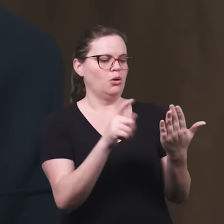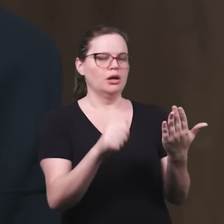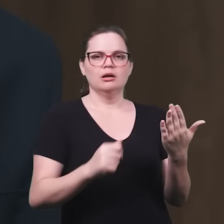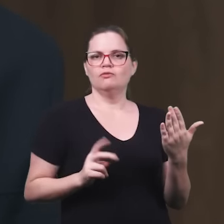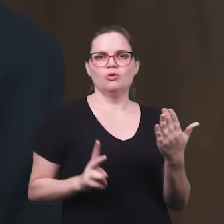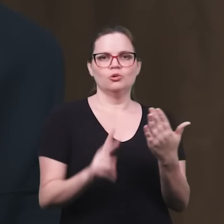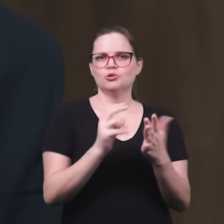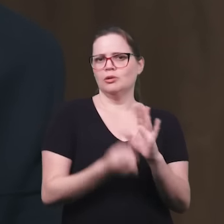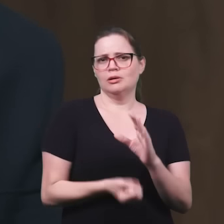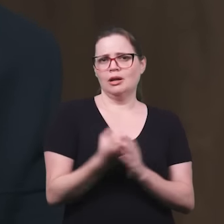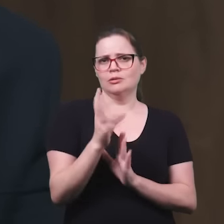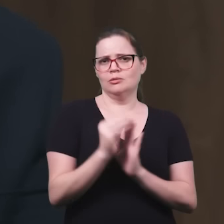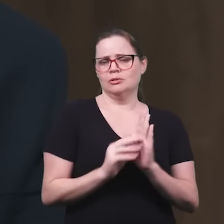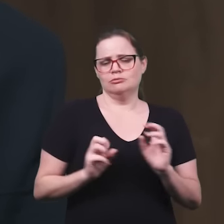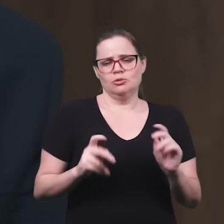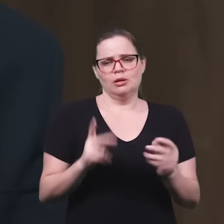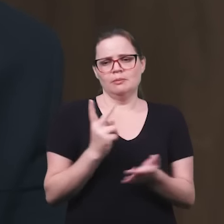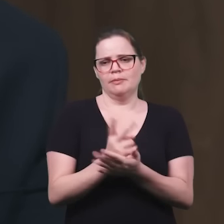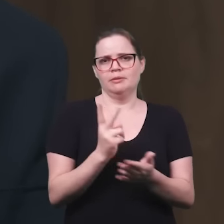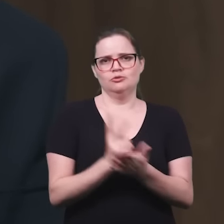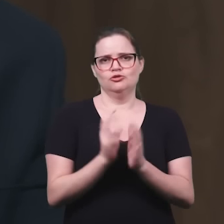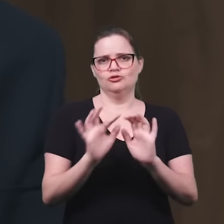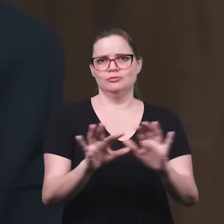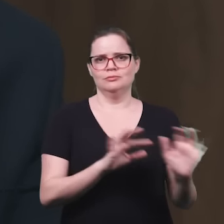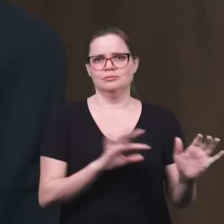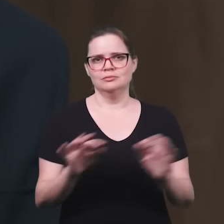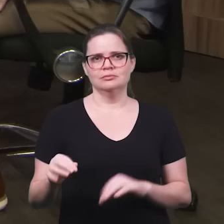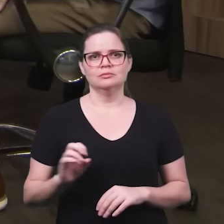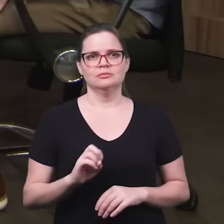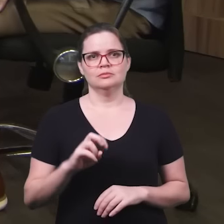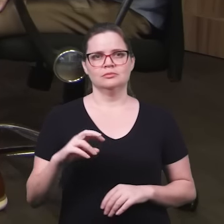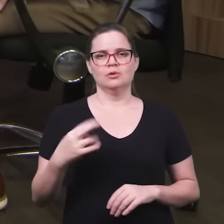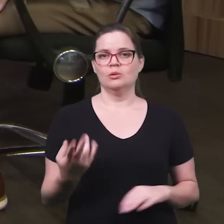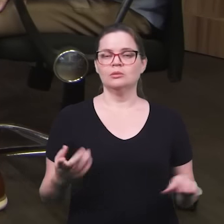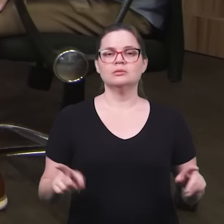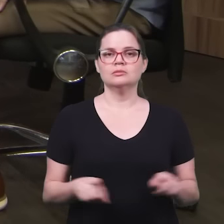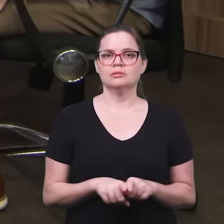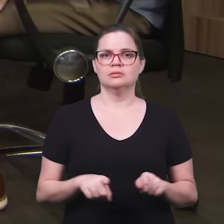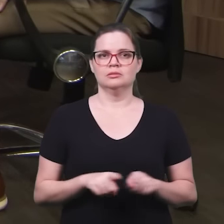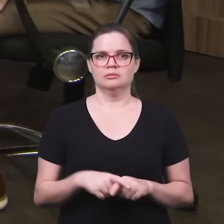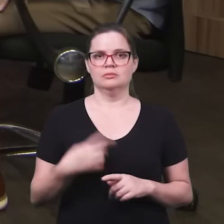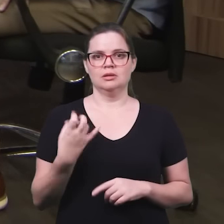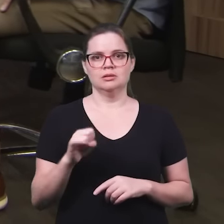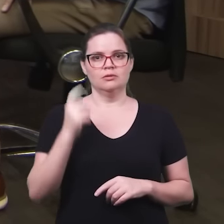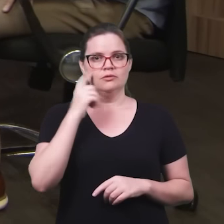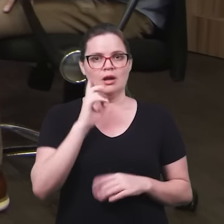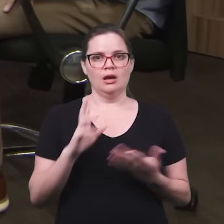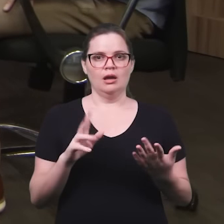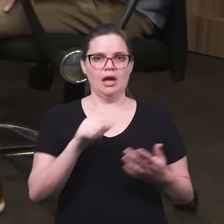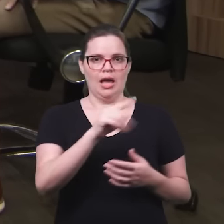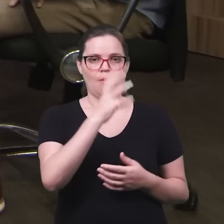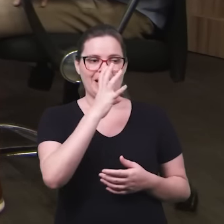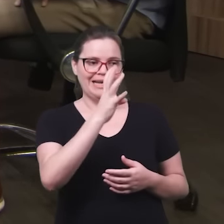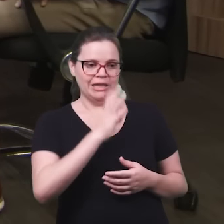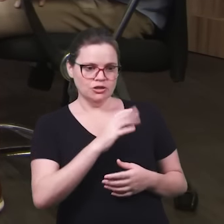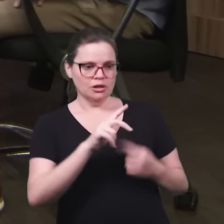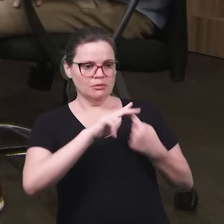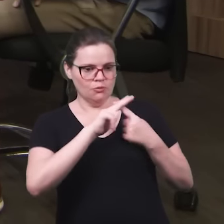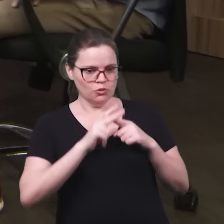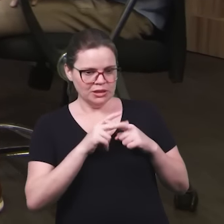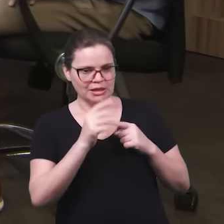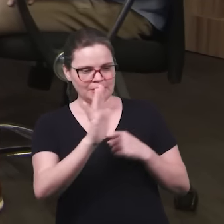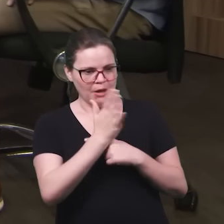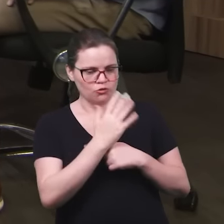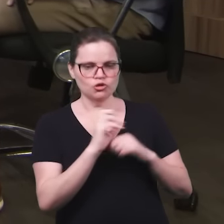frente, vou produzir conteúdo do mesmo jeito, não vou parar, muito pelo contrário. Ou, eventualmente, se reposicionar em função de uma crítica que seja